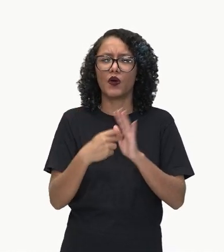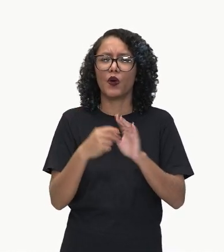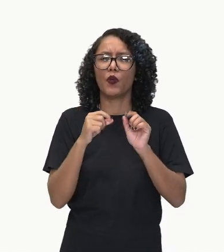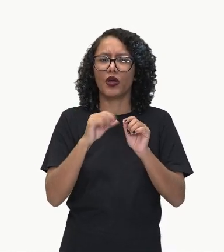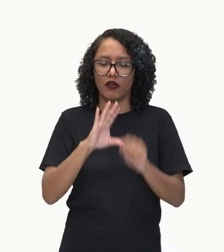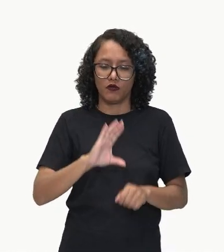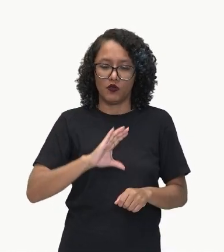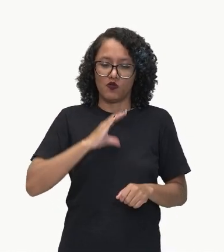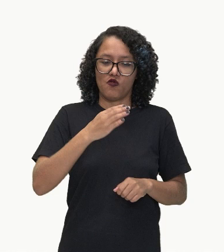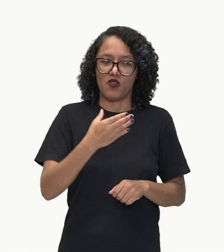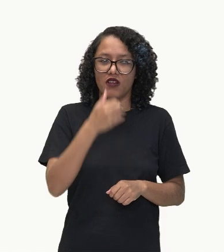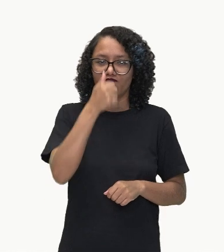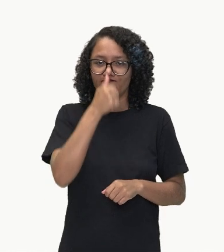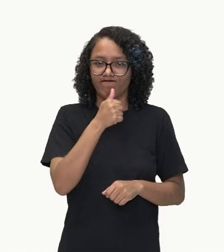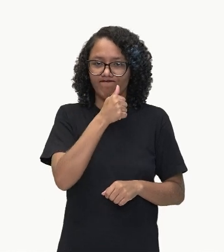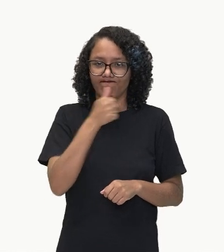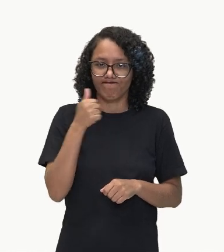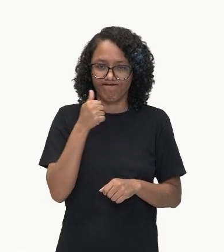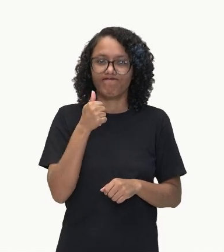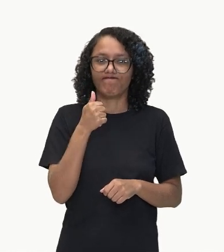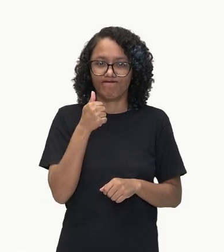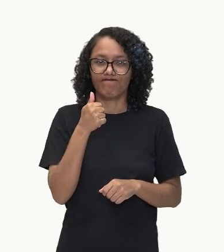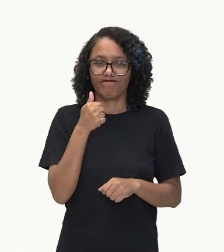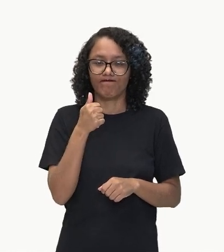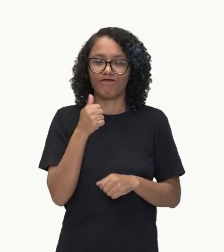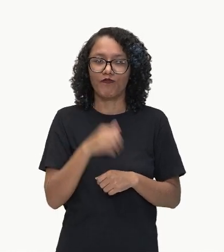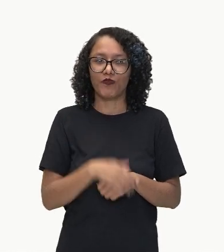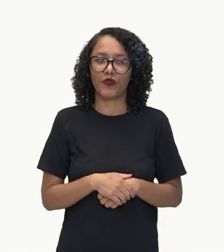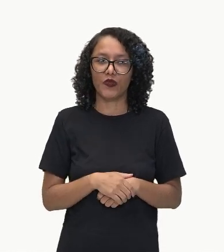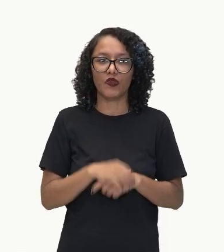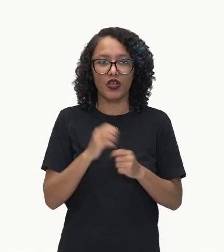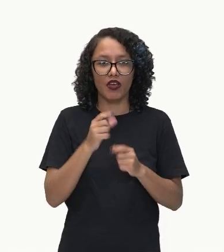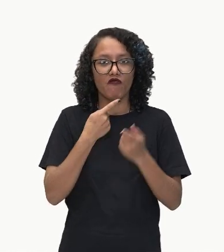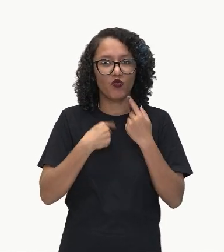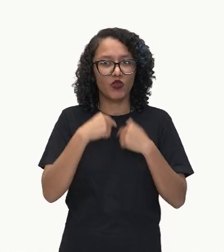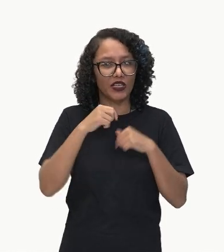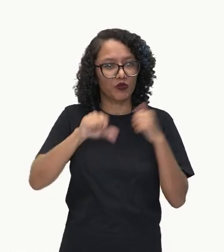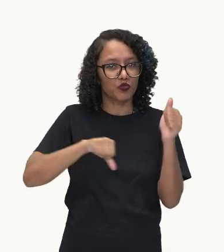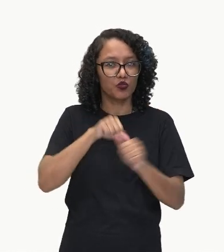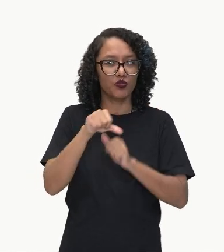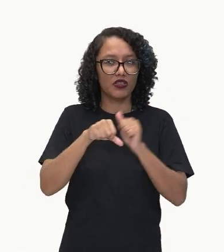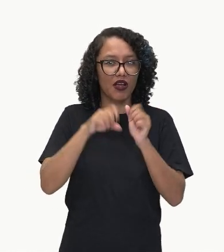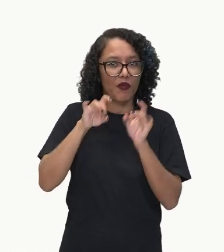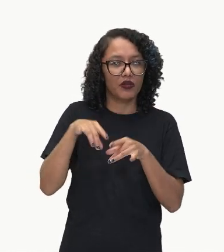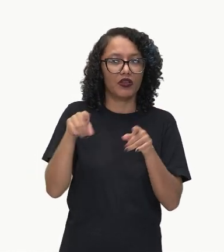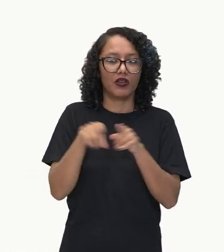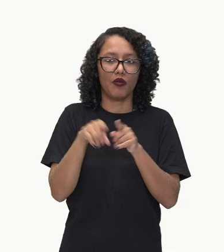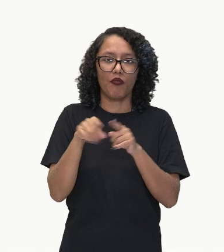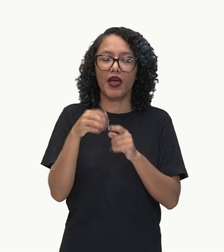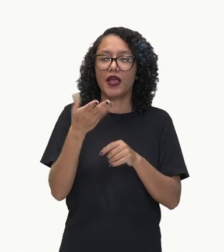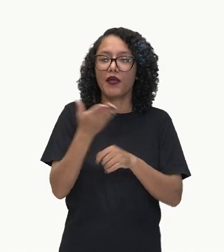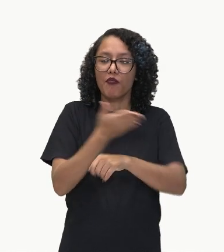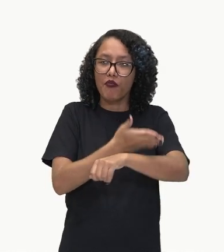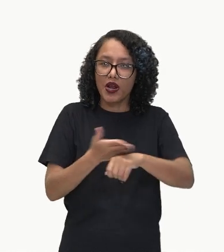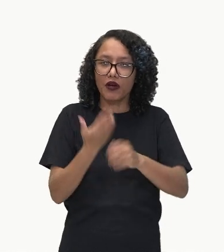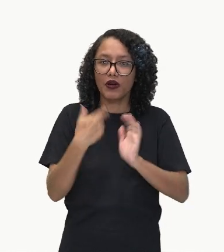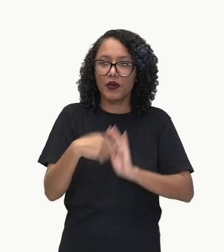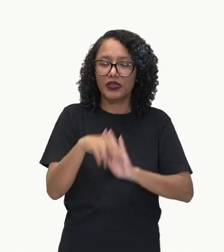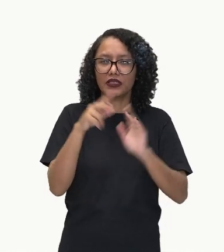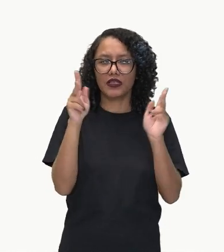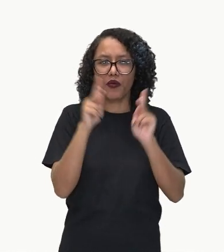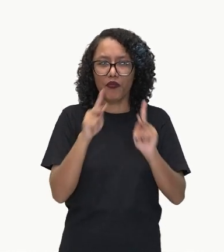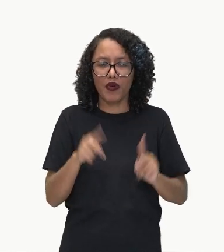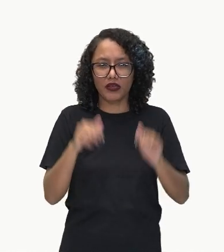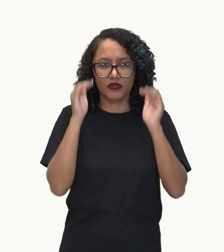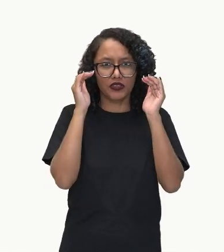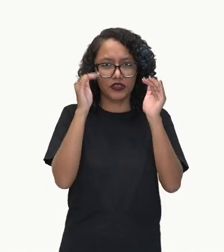coragem, sacrifício, o espírito de renúncia. O branco significando a paz, a honestidade, a